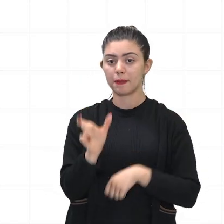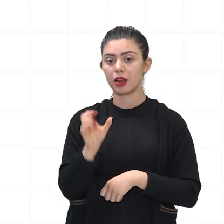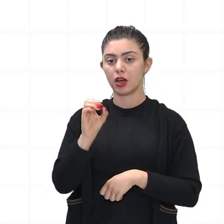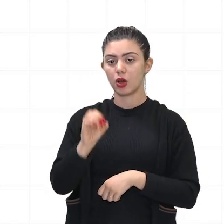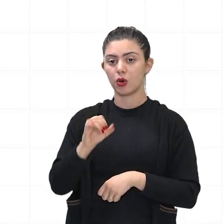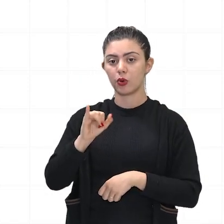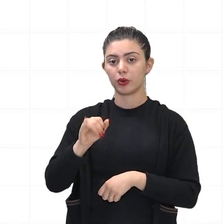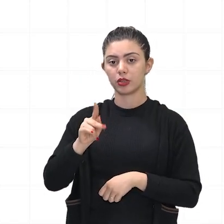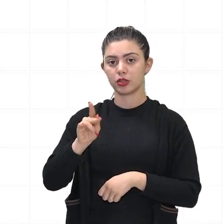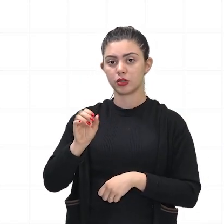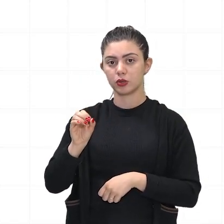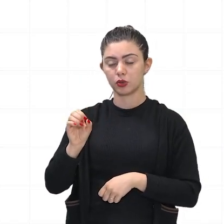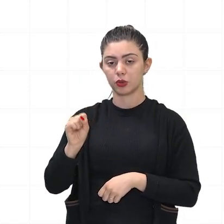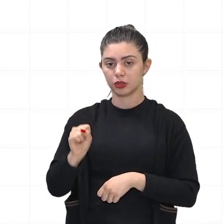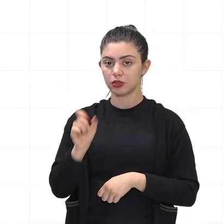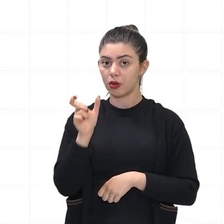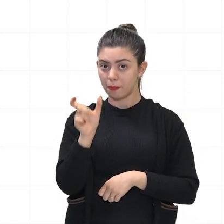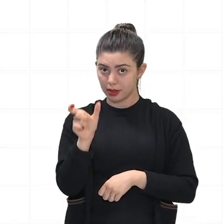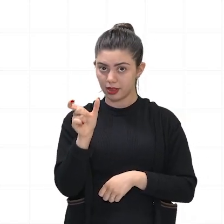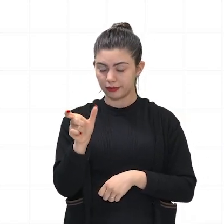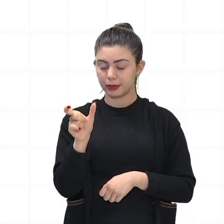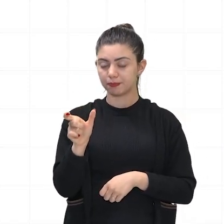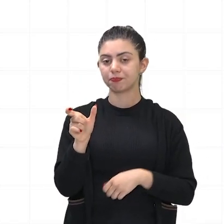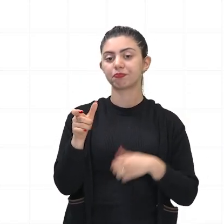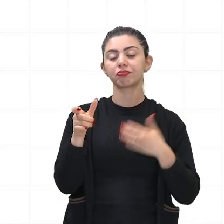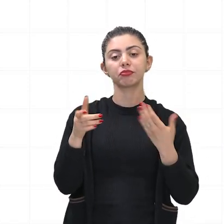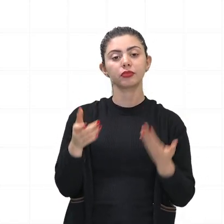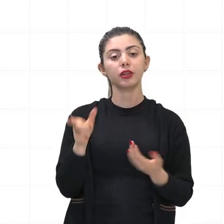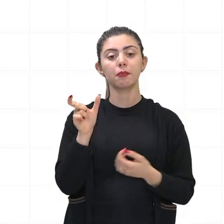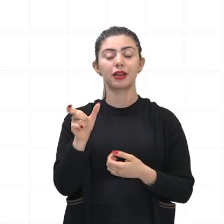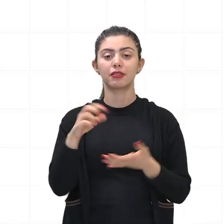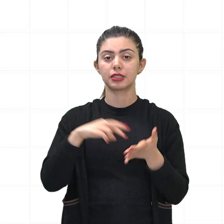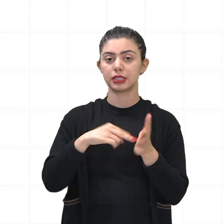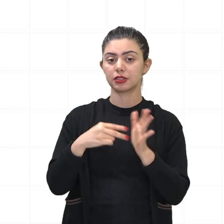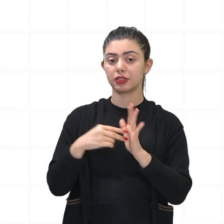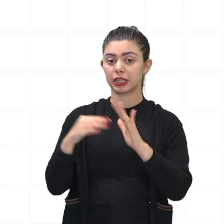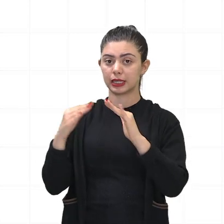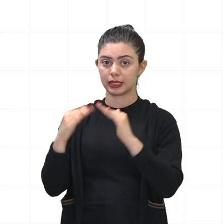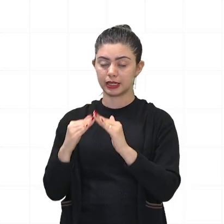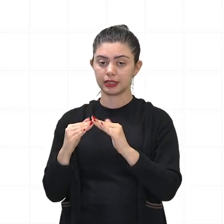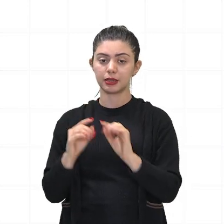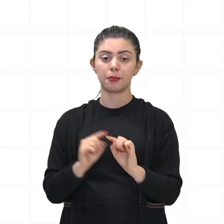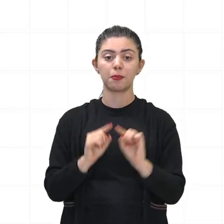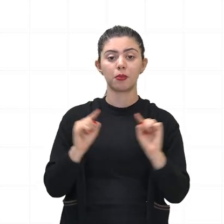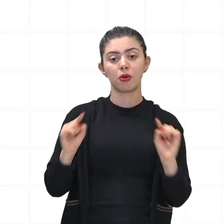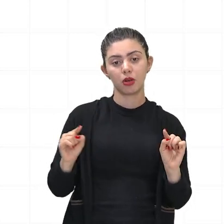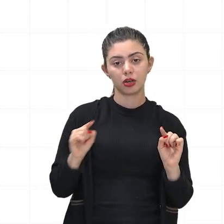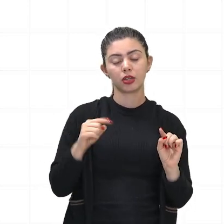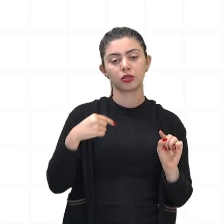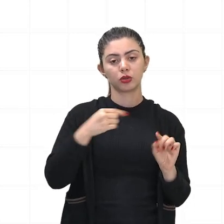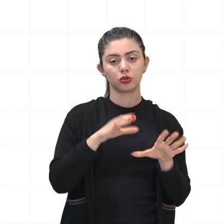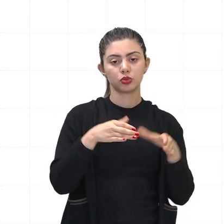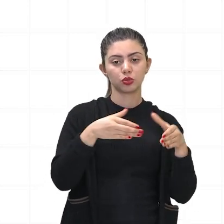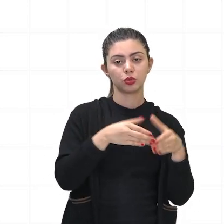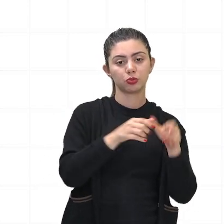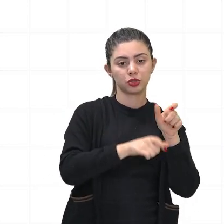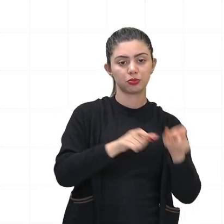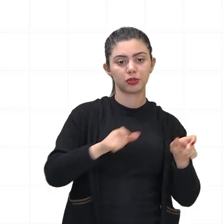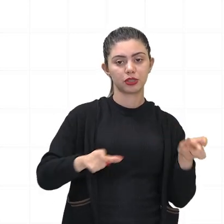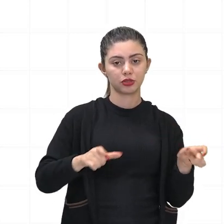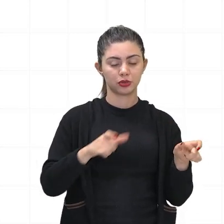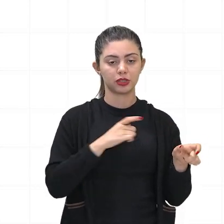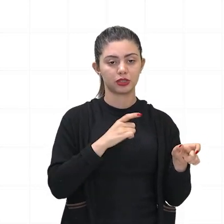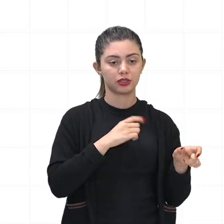palavra oikos, olha só, quer dizer casa. Mas ao público de pessoas que